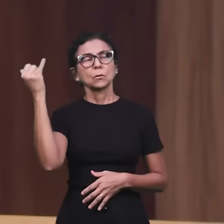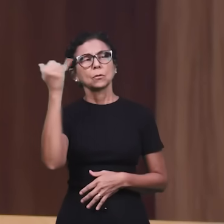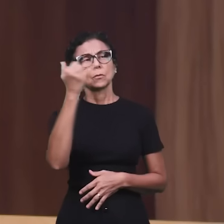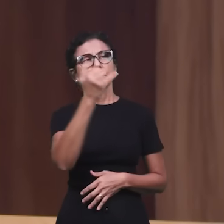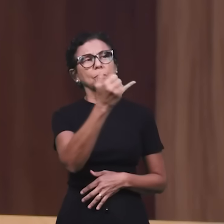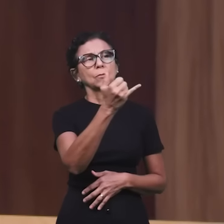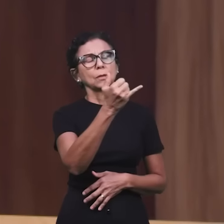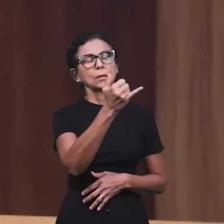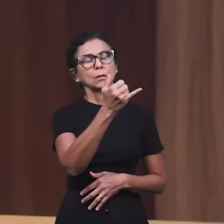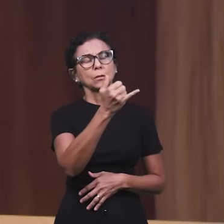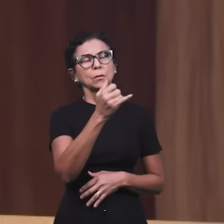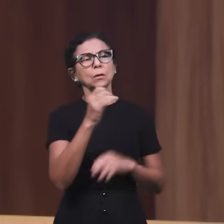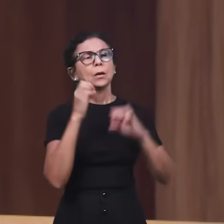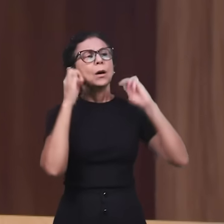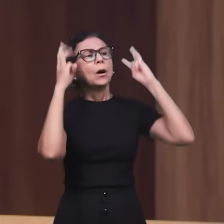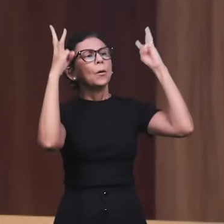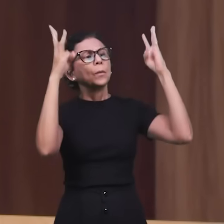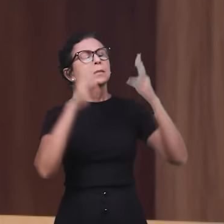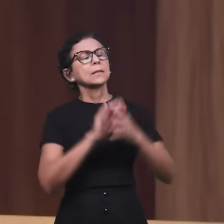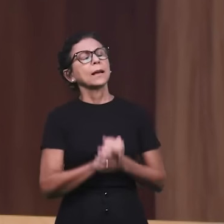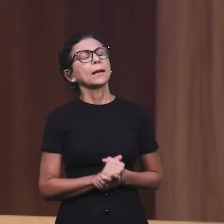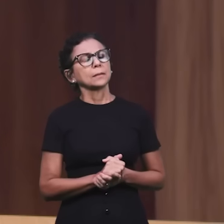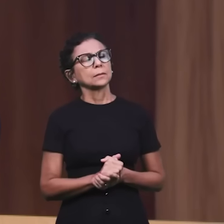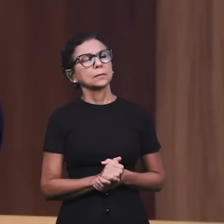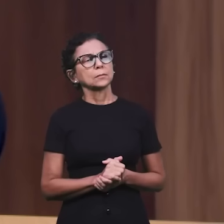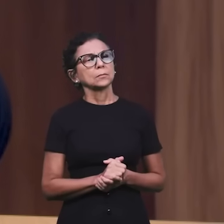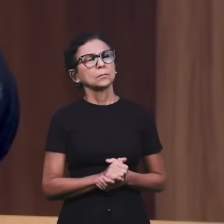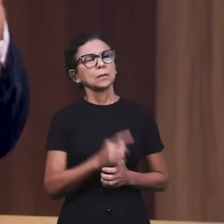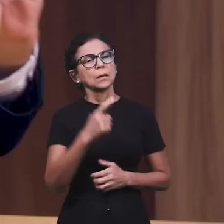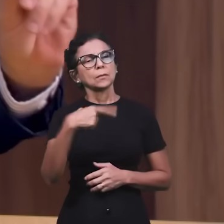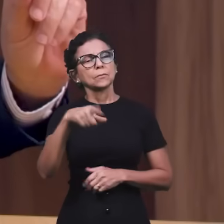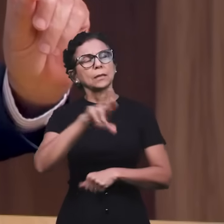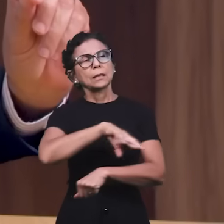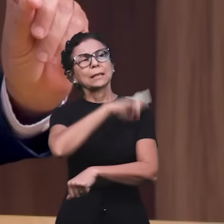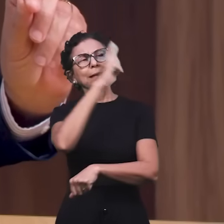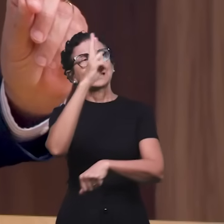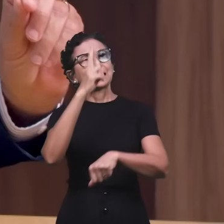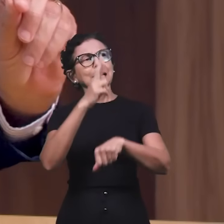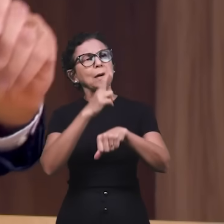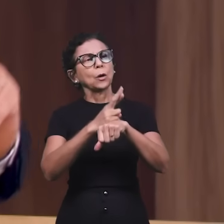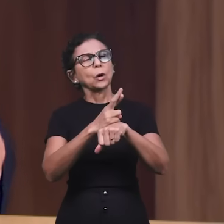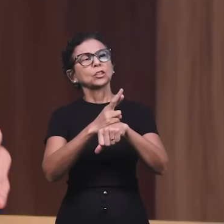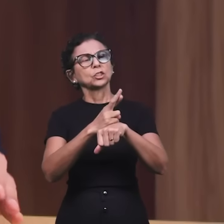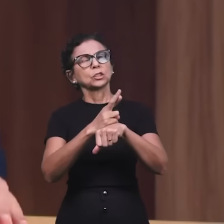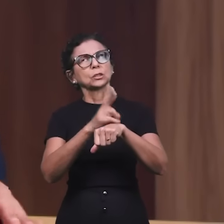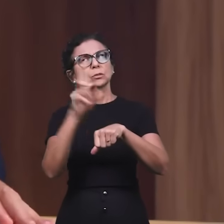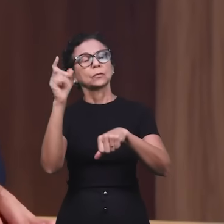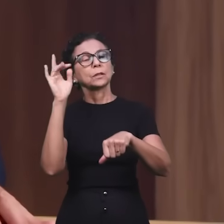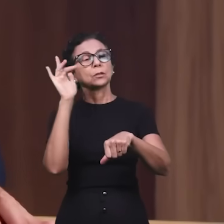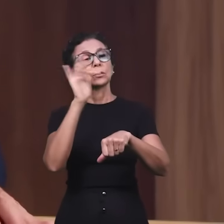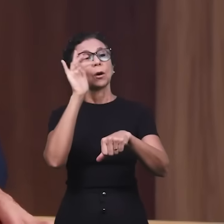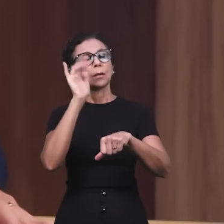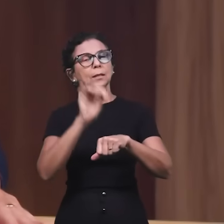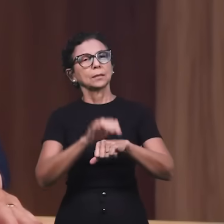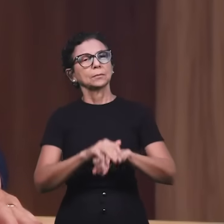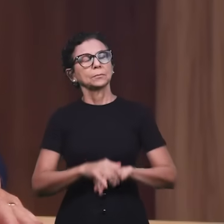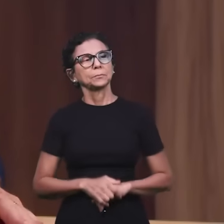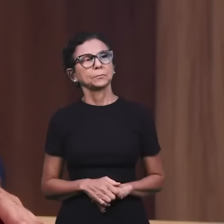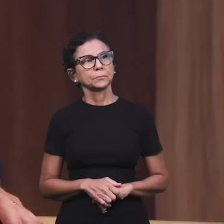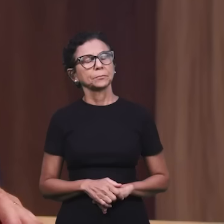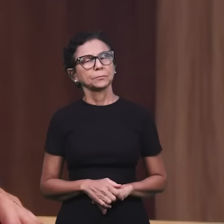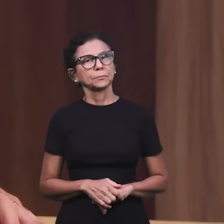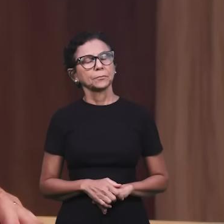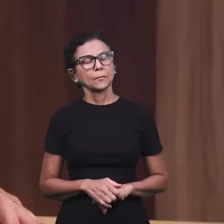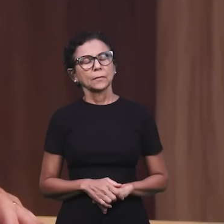para ninguém confundir, foi a segunda vez. Na primeira vez, o Senhor mandou ele tocar na rocha. Na segunda, o Senhor pediu que nem tocasse